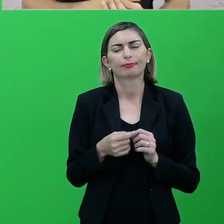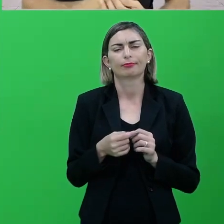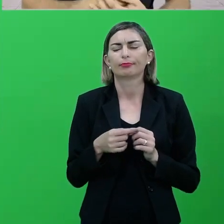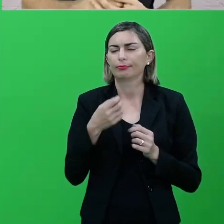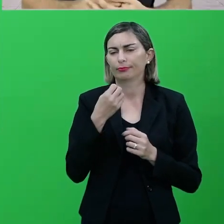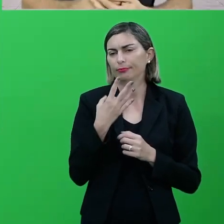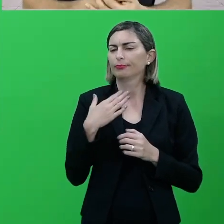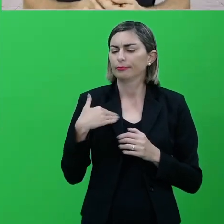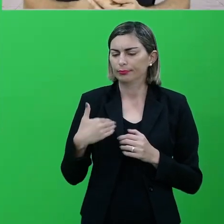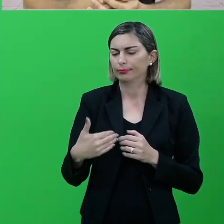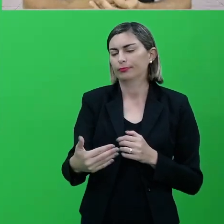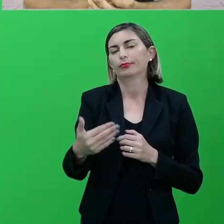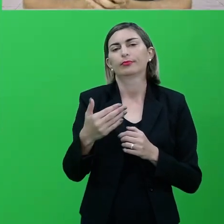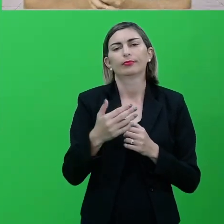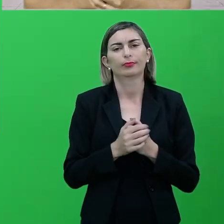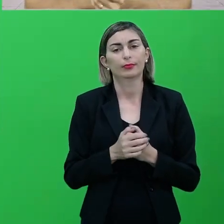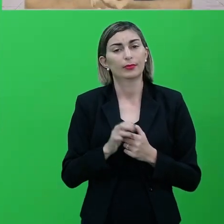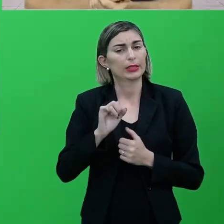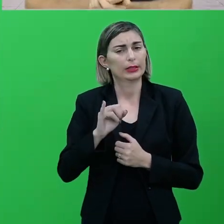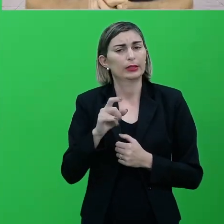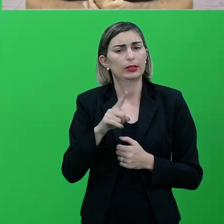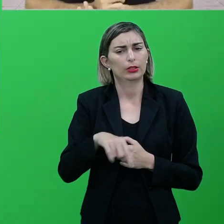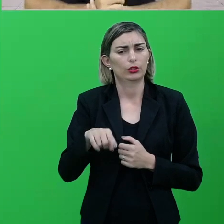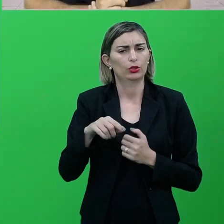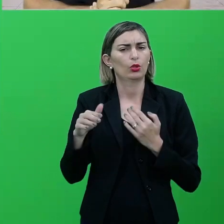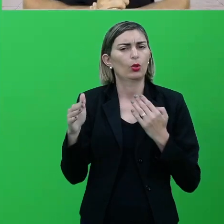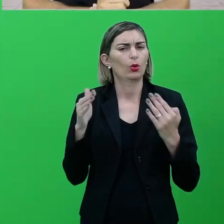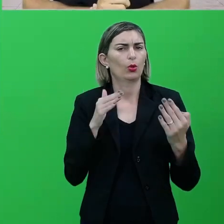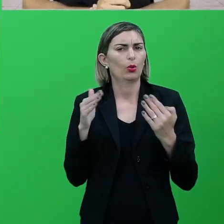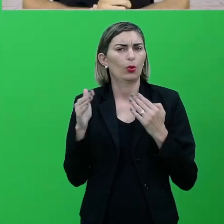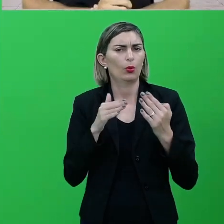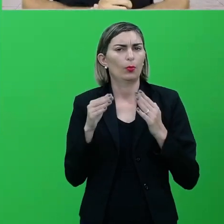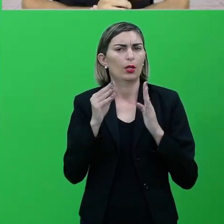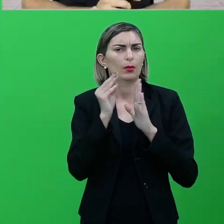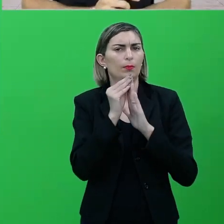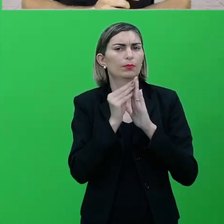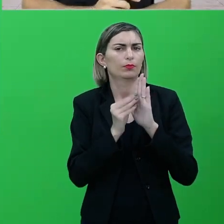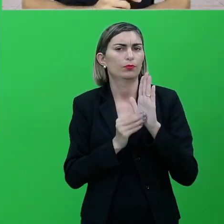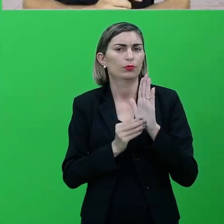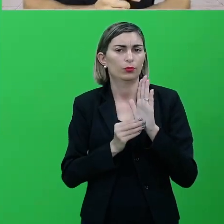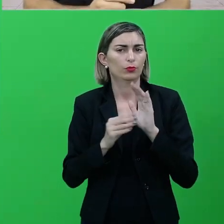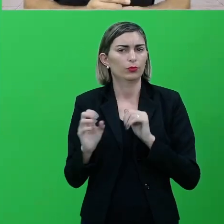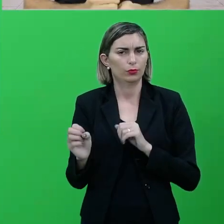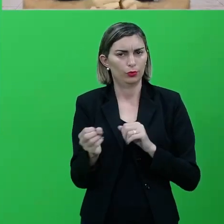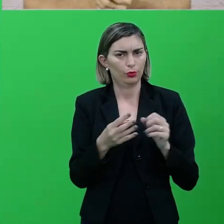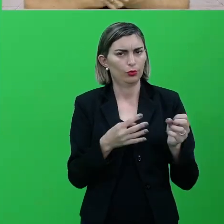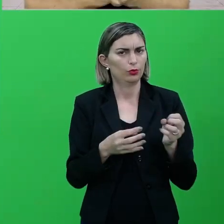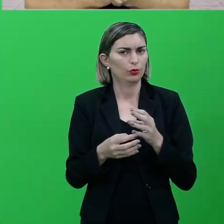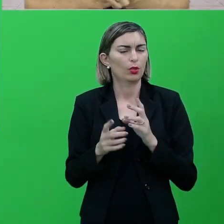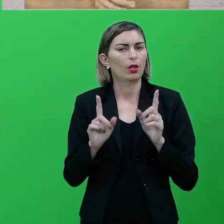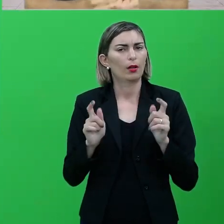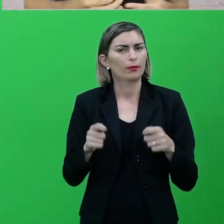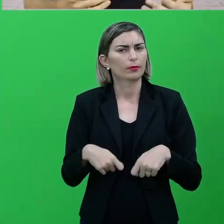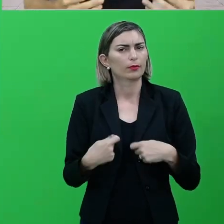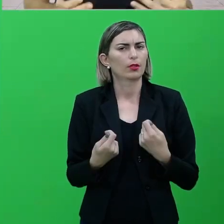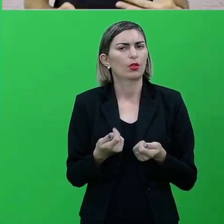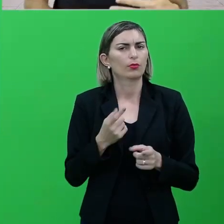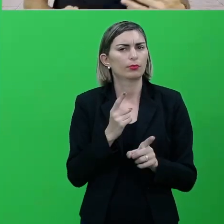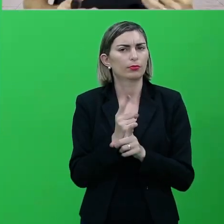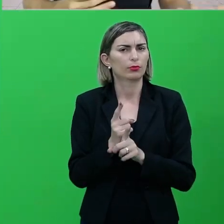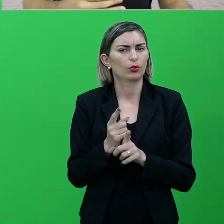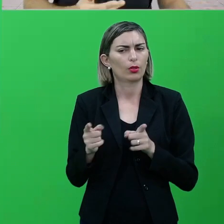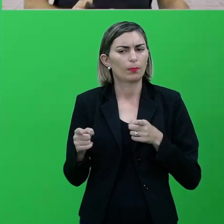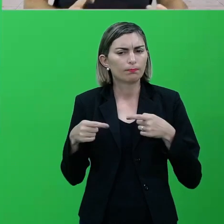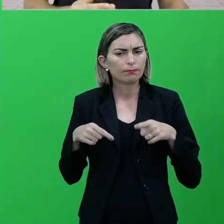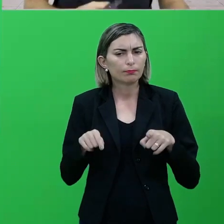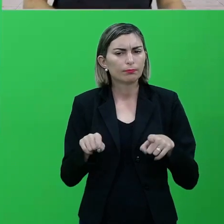Bom, vamos em frente. Se a gente comparar os tópicos do Manual de Oslo para a inovação, né, é possível a gente encontrar paralelos,